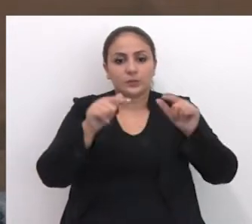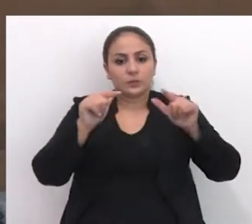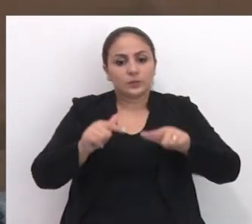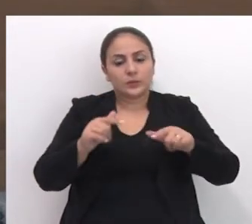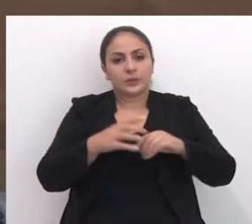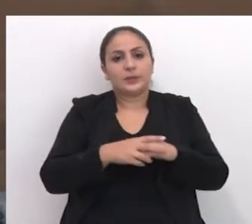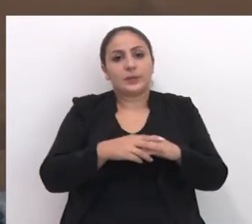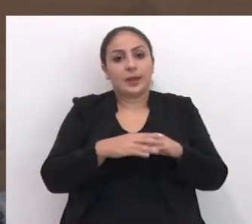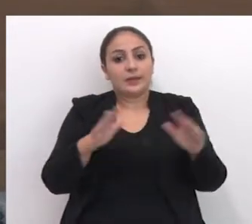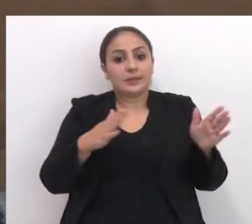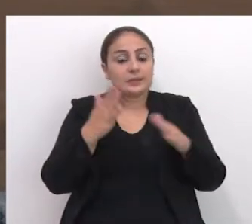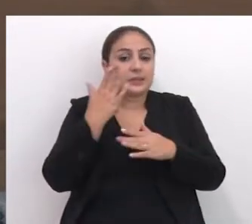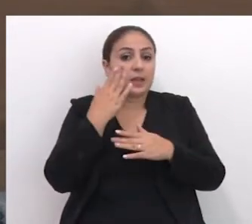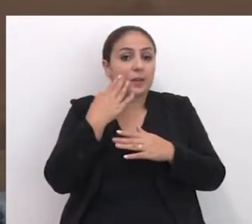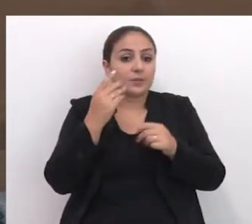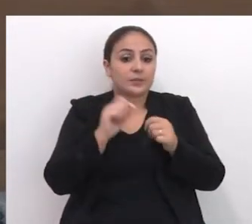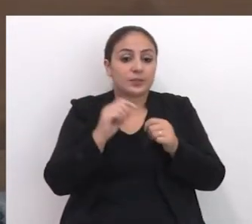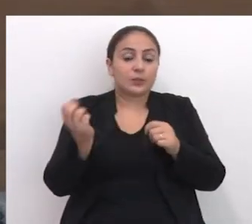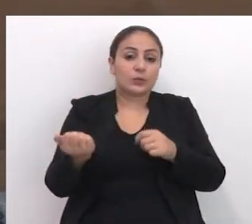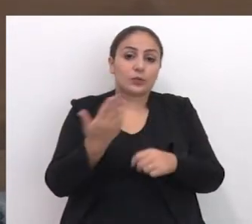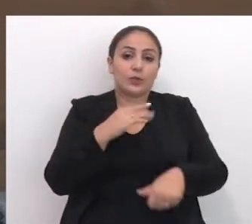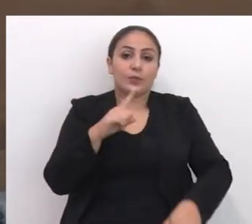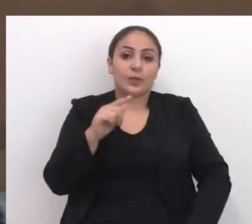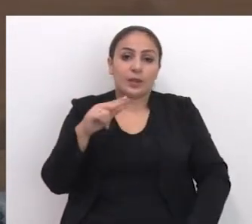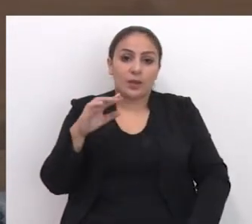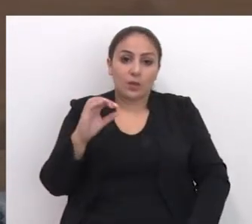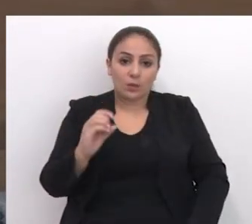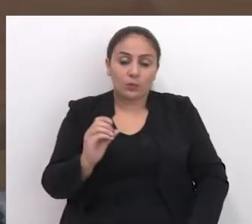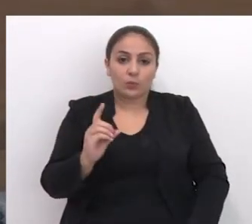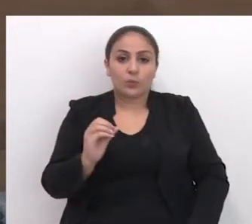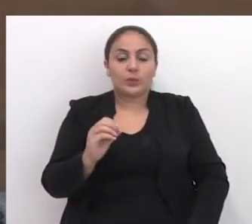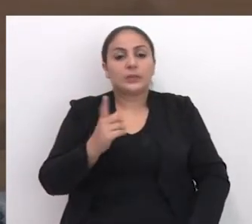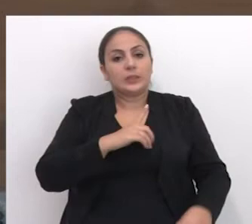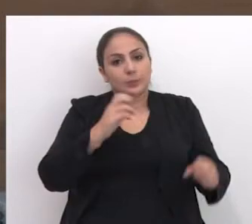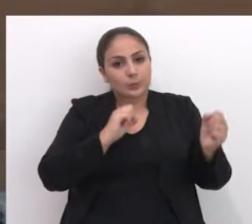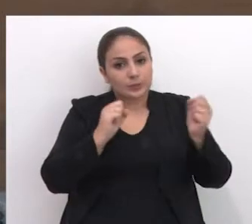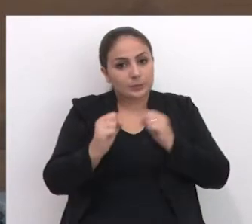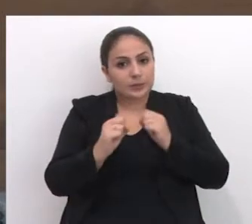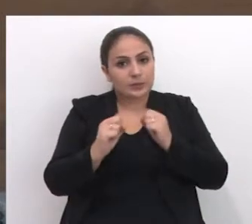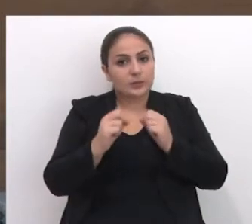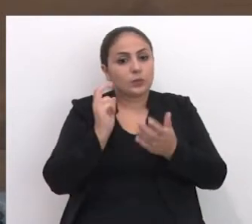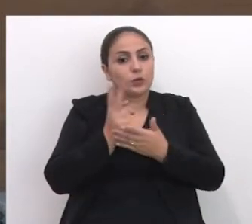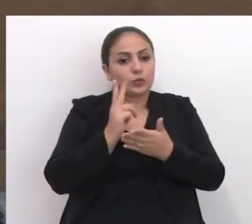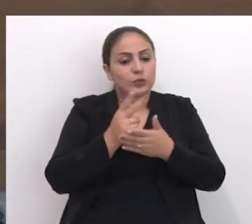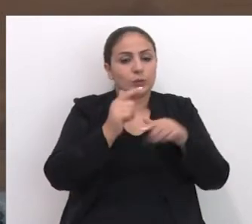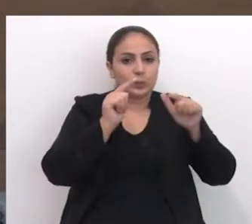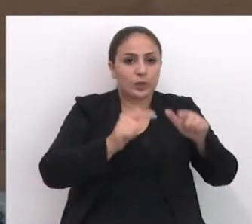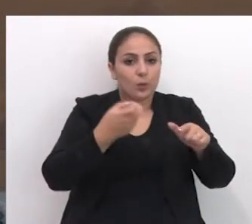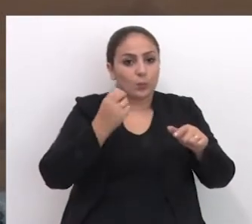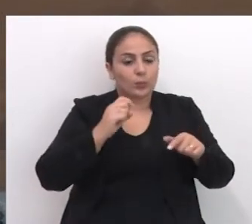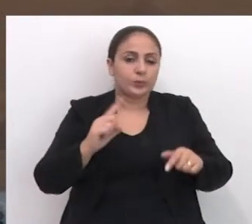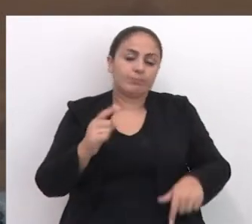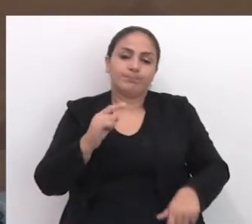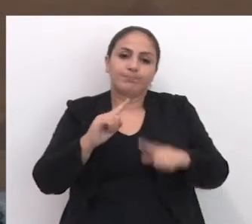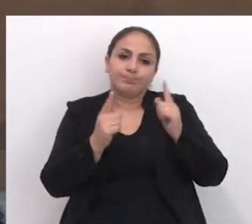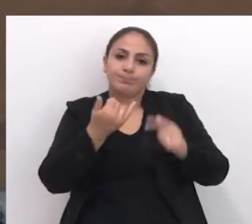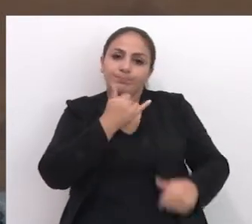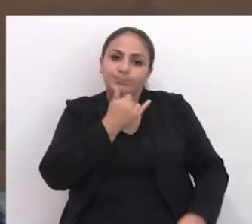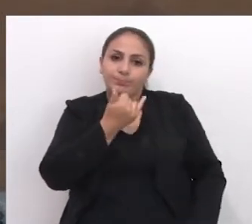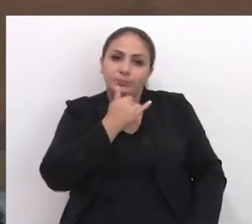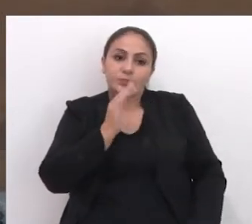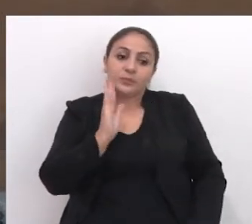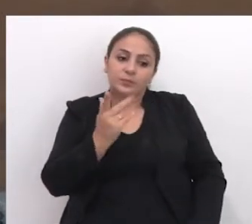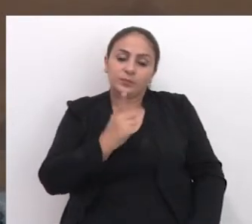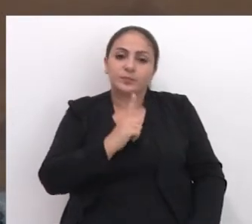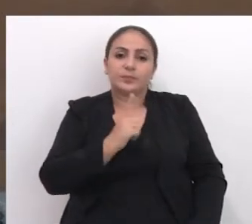este espaço, quem sabe fazer um novo laudo para ver se há a possibilidade de continuar naquele local ou não, mas infelizmente nós